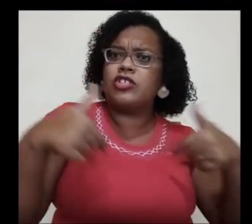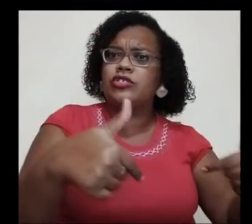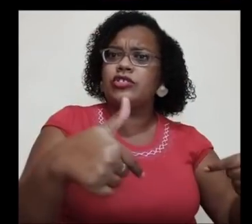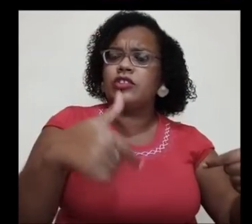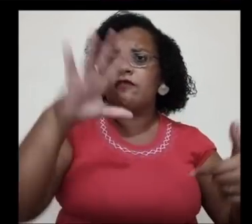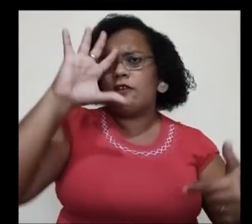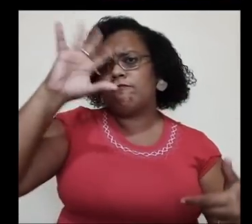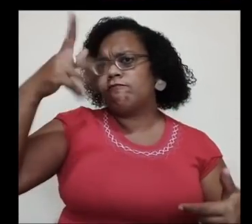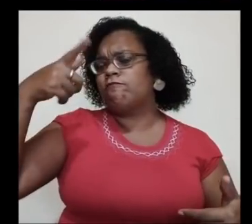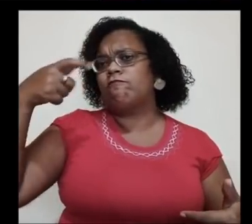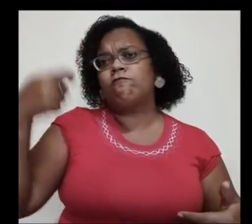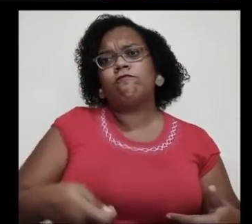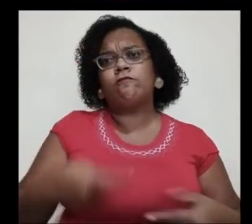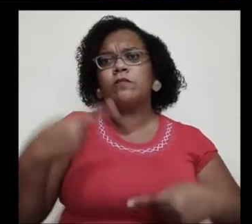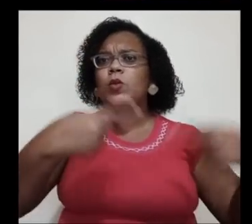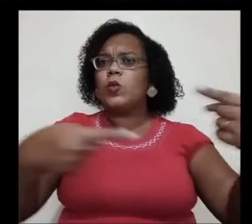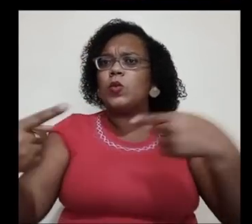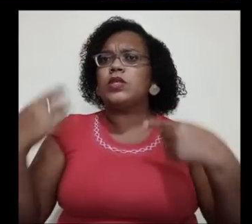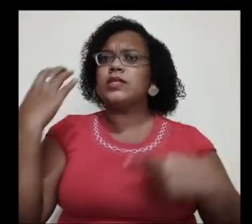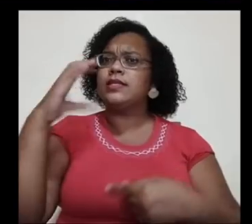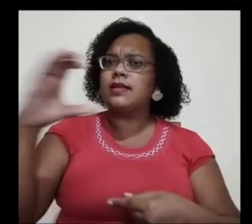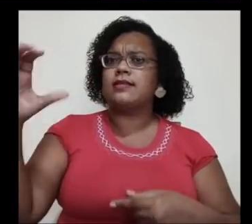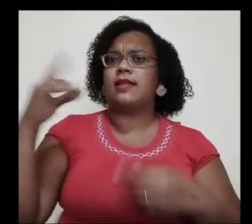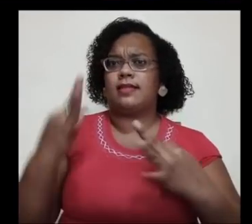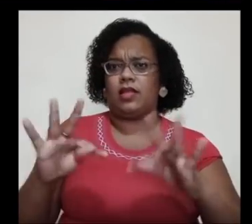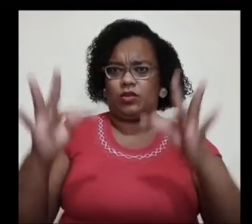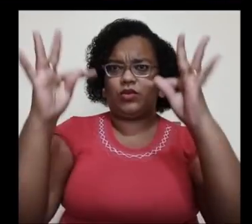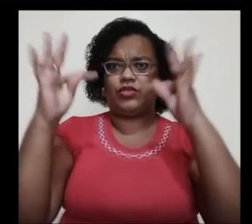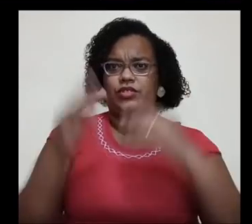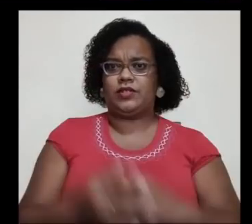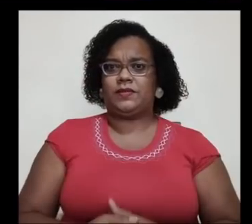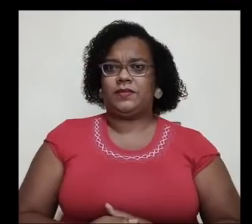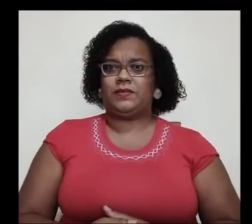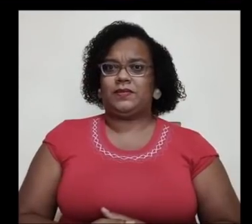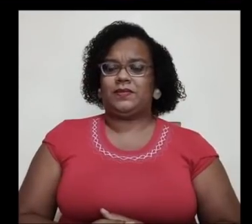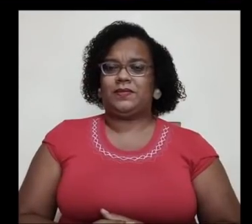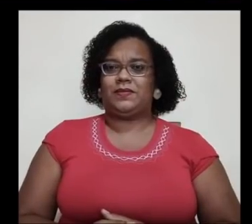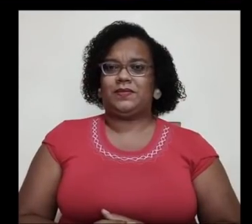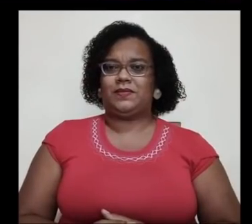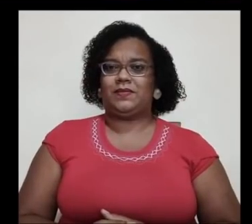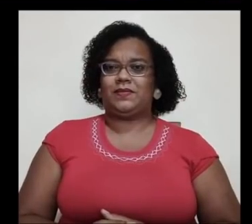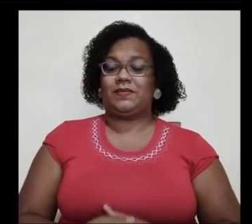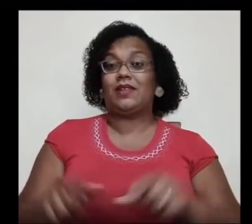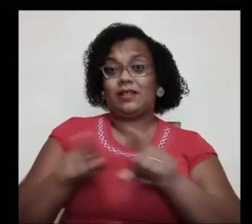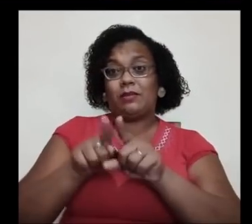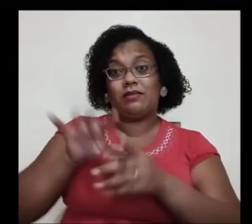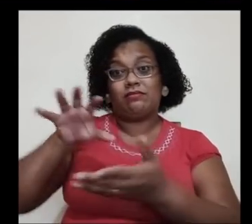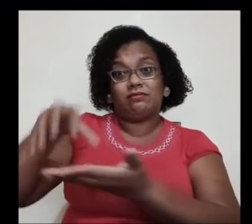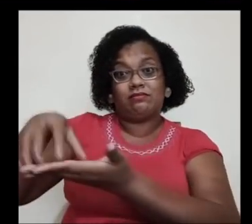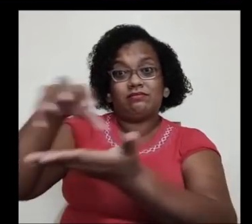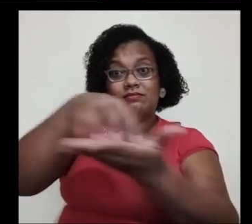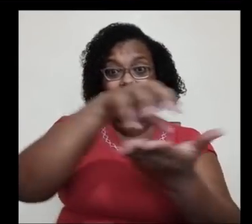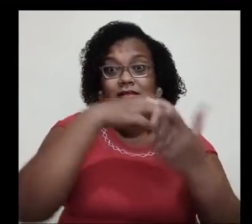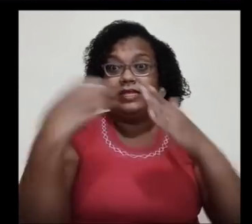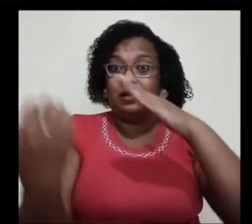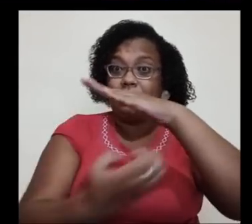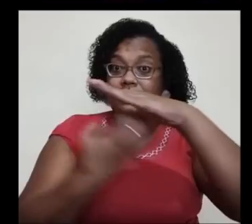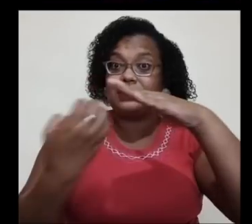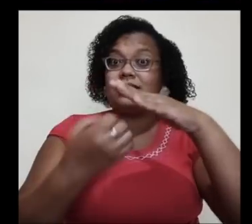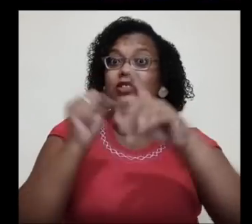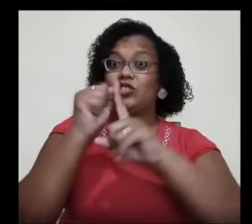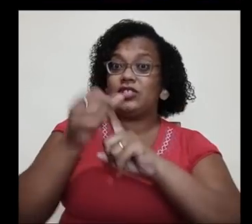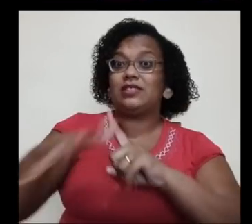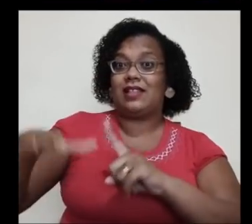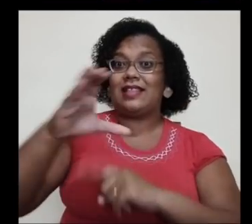da definição das políticas de ciência e tecnologia. E outros setores, como setores empresariais, setores da sociedade